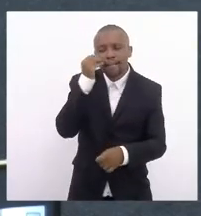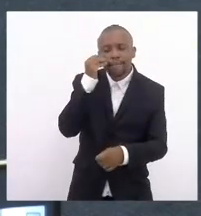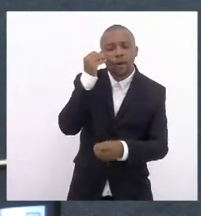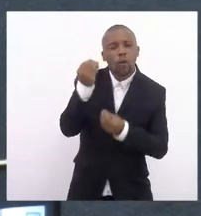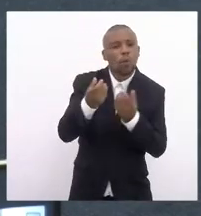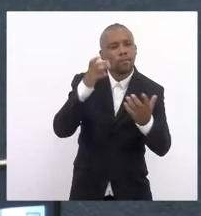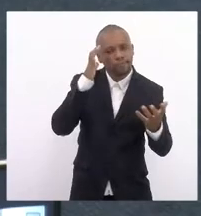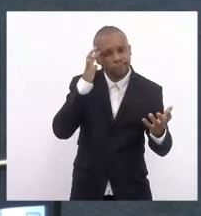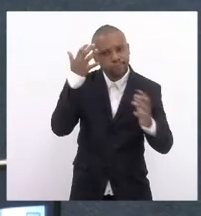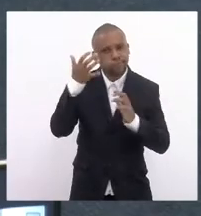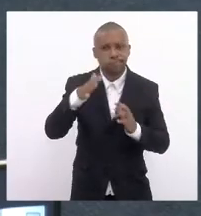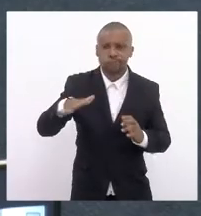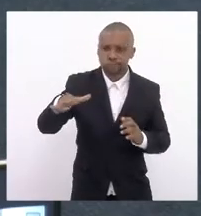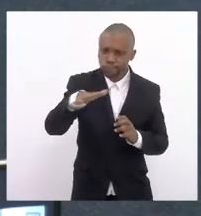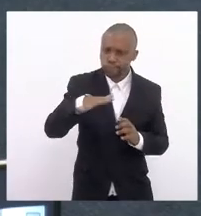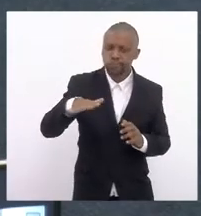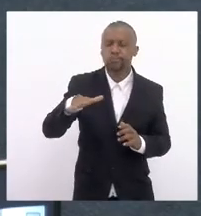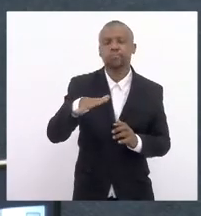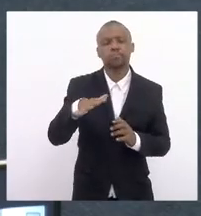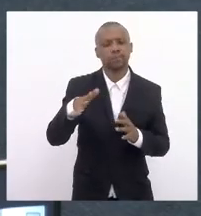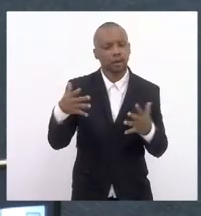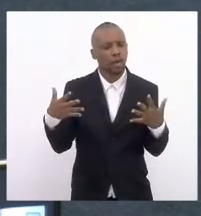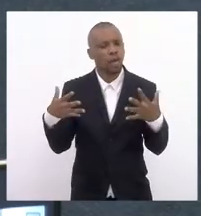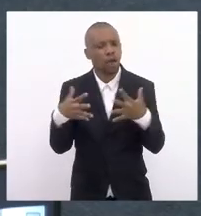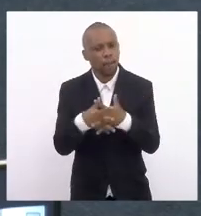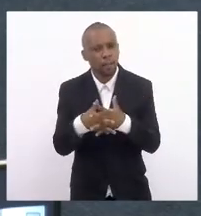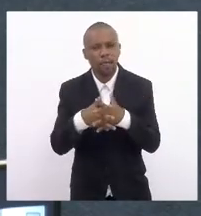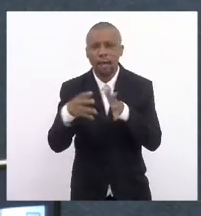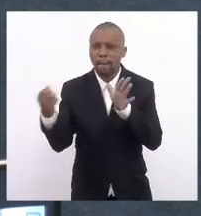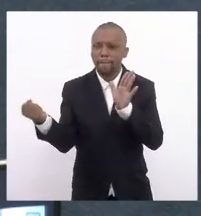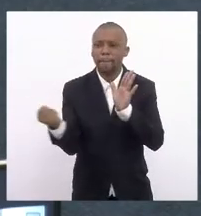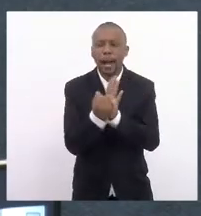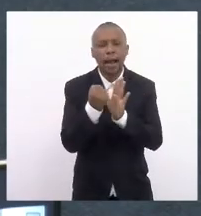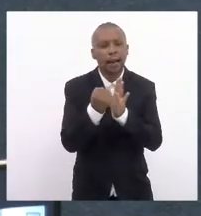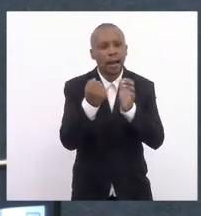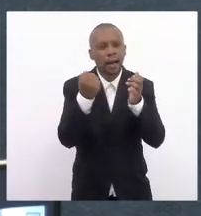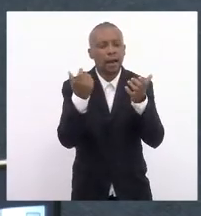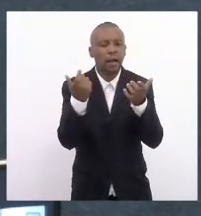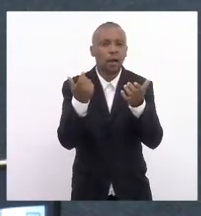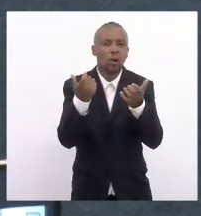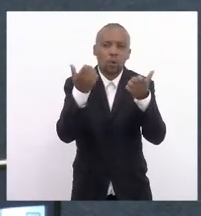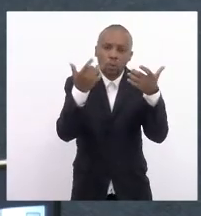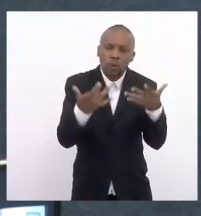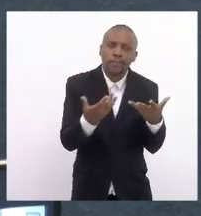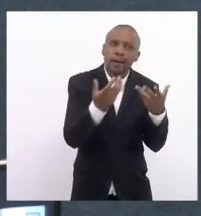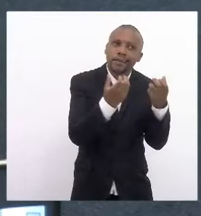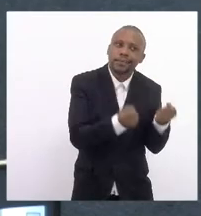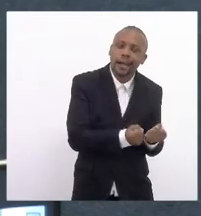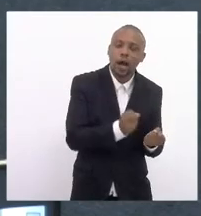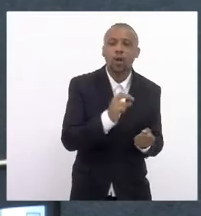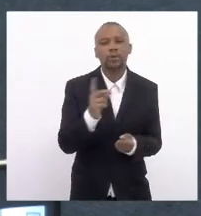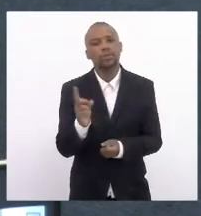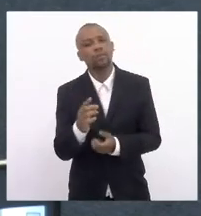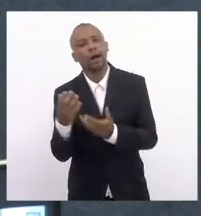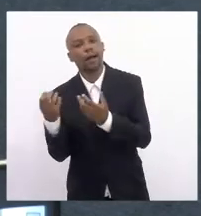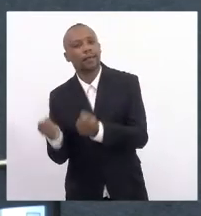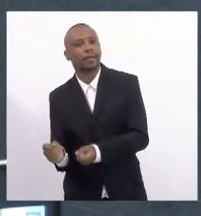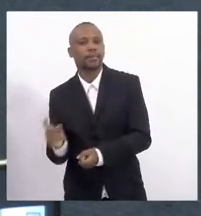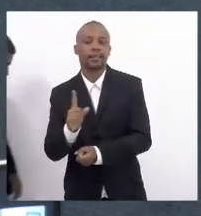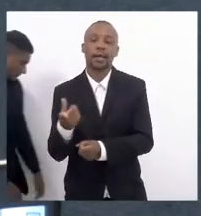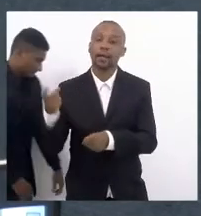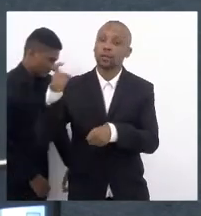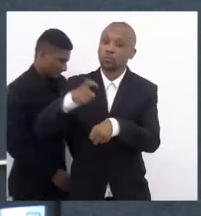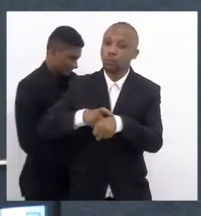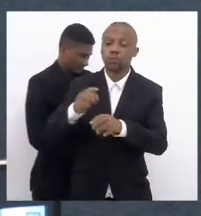situação, porque é muito complicado taxar os planos de saúde, taxar o que vai acatar e o que não vai acatar do